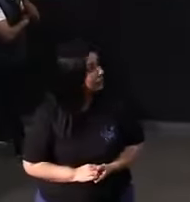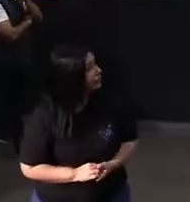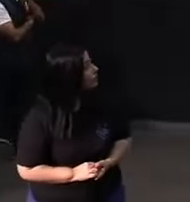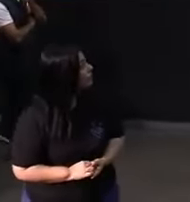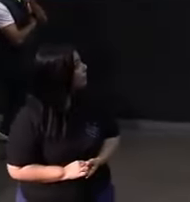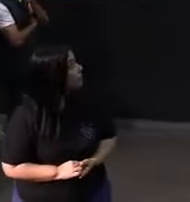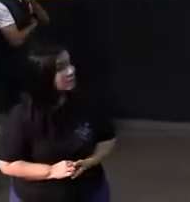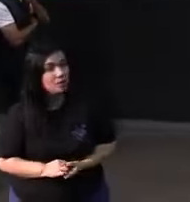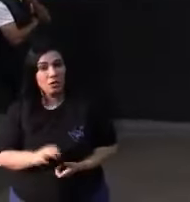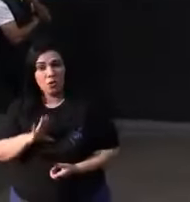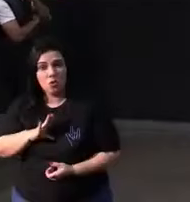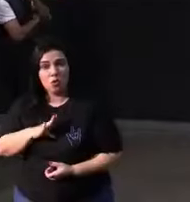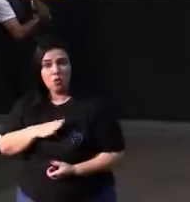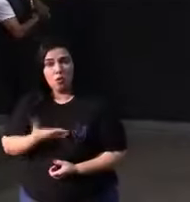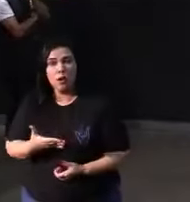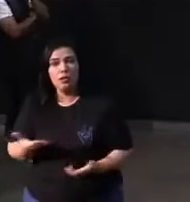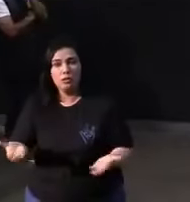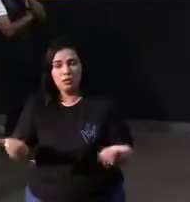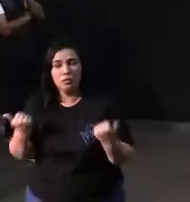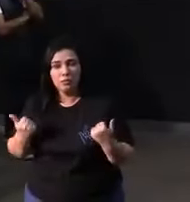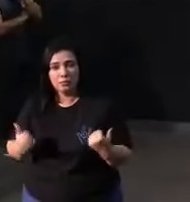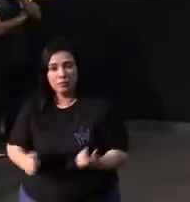Isso. Tenha coragem nessa noite.